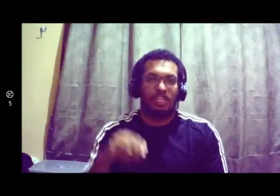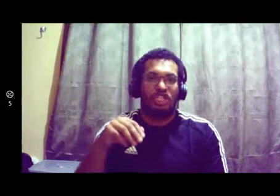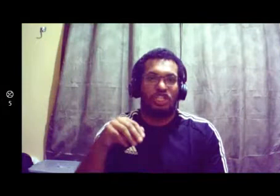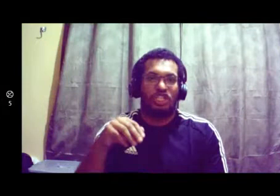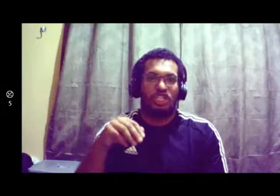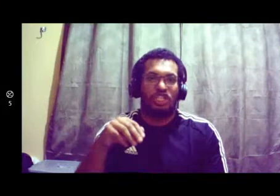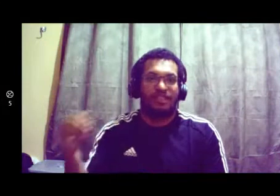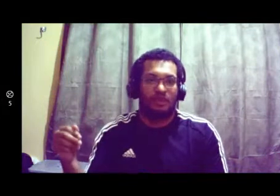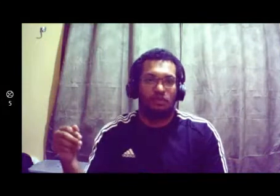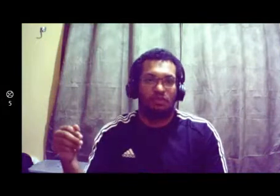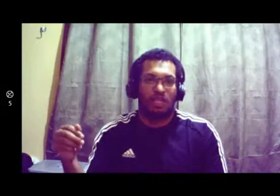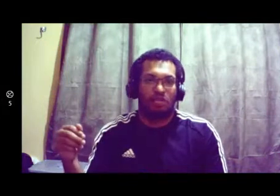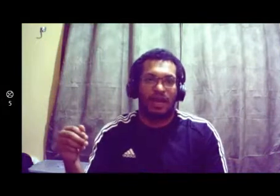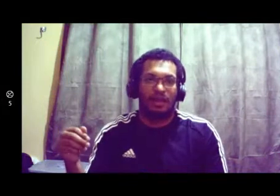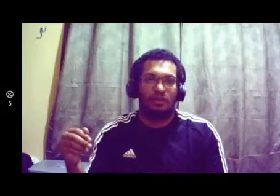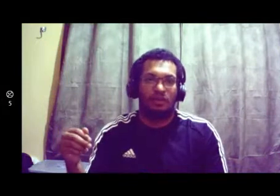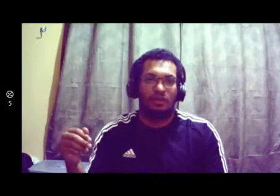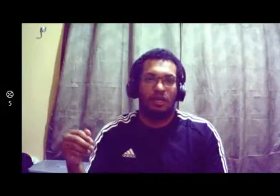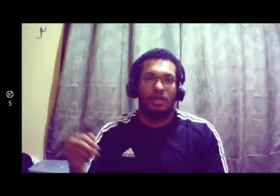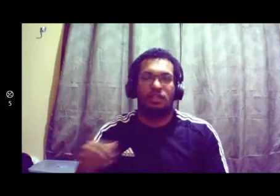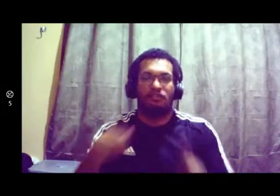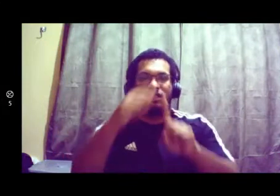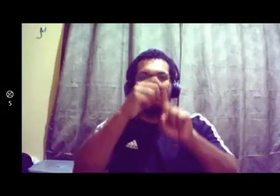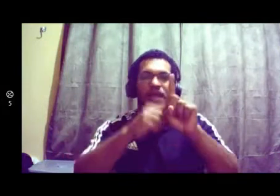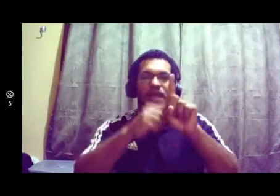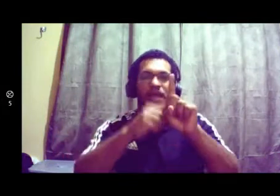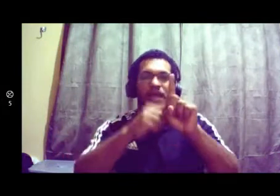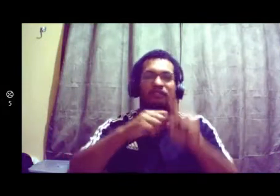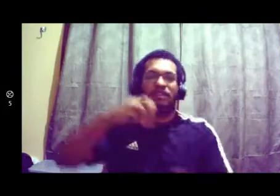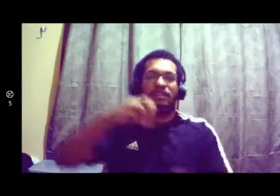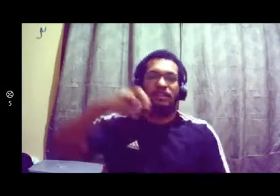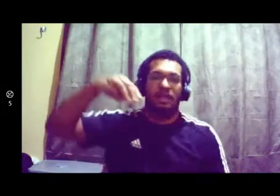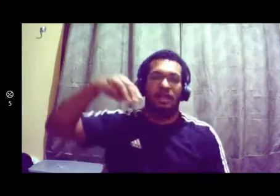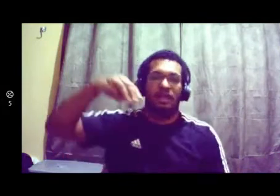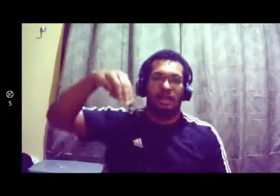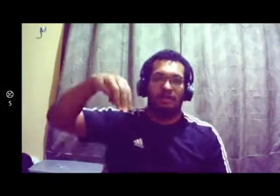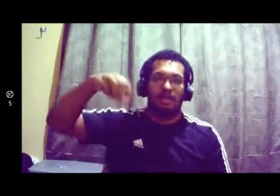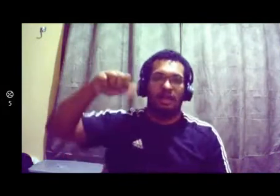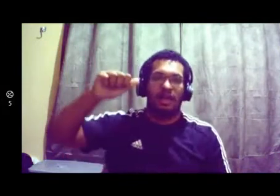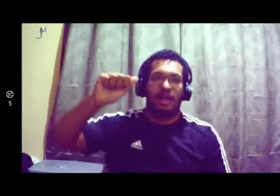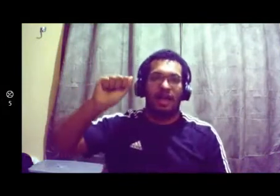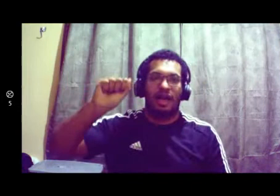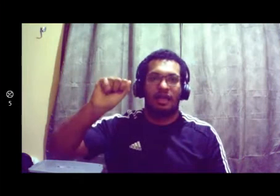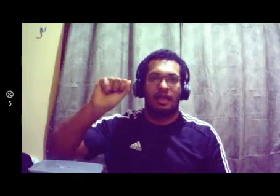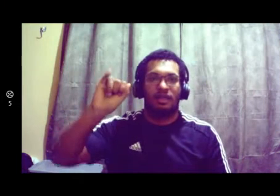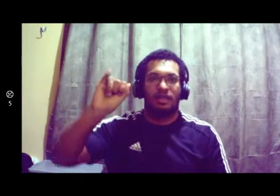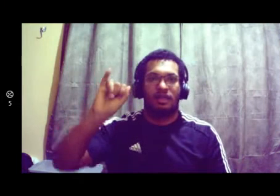ver digitação do mês de maio. Então, faz assim, mês, aí faz assim,